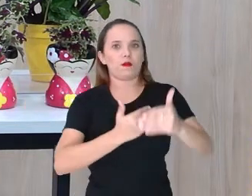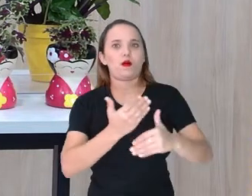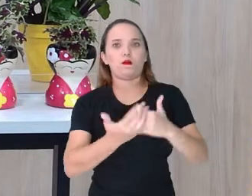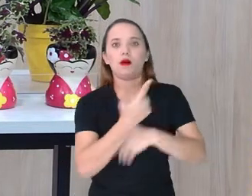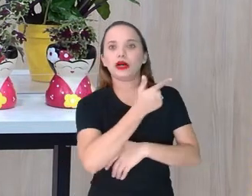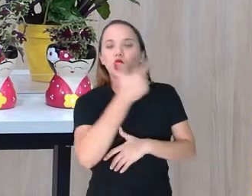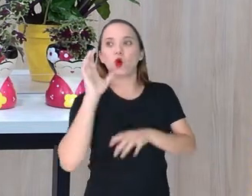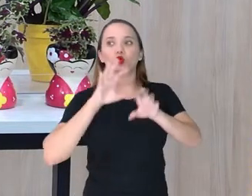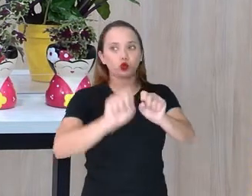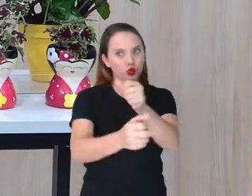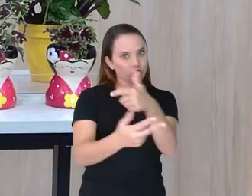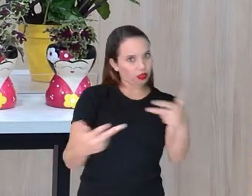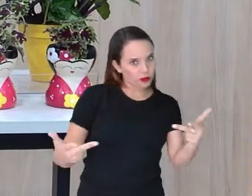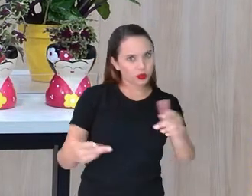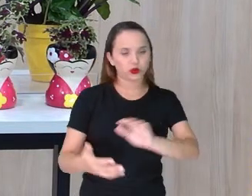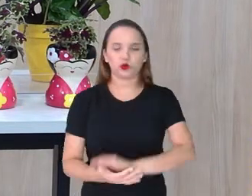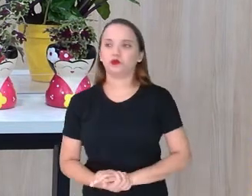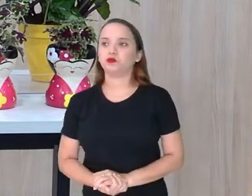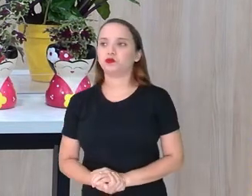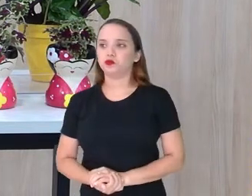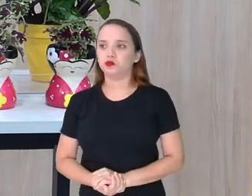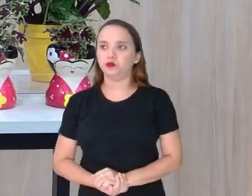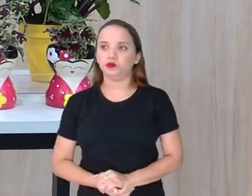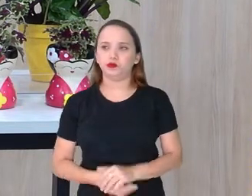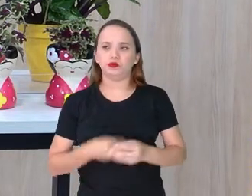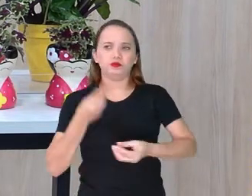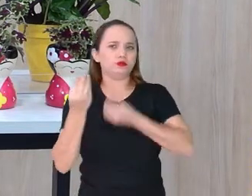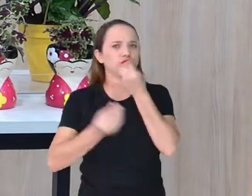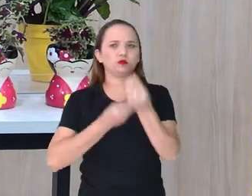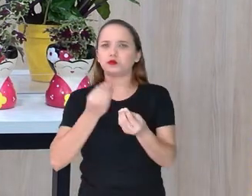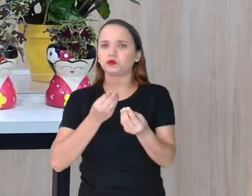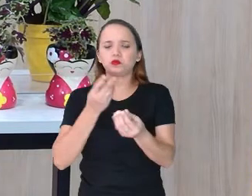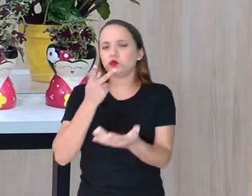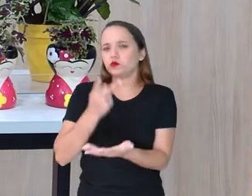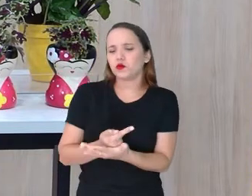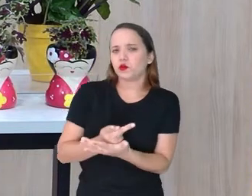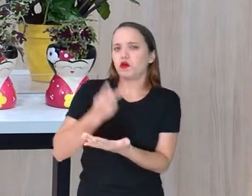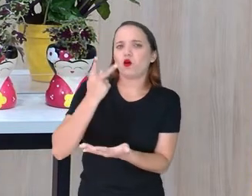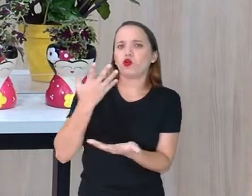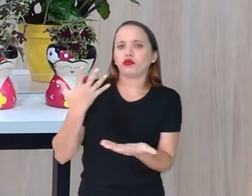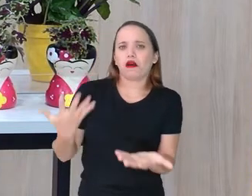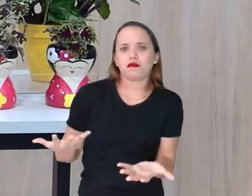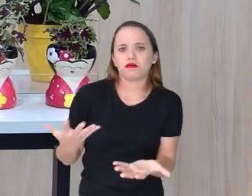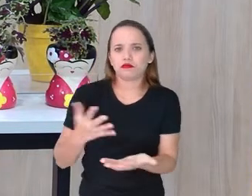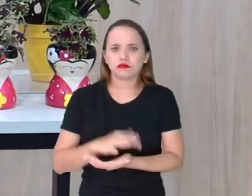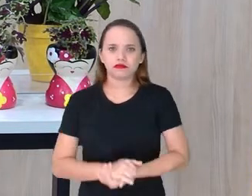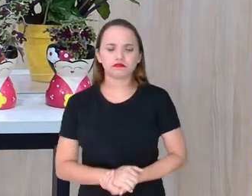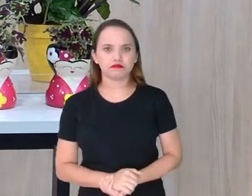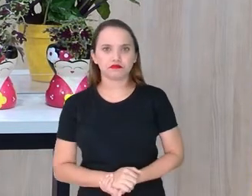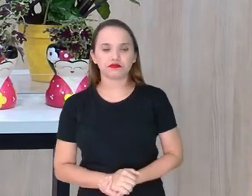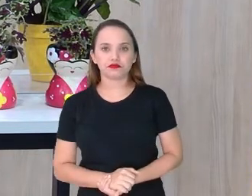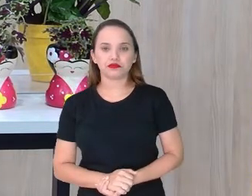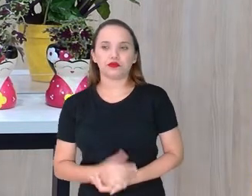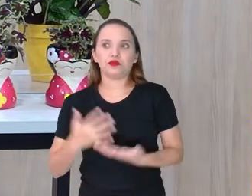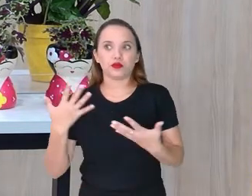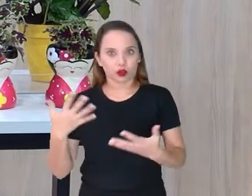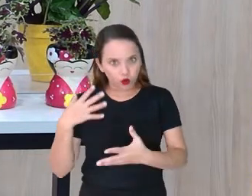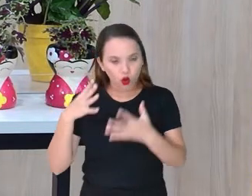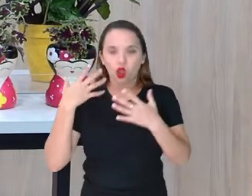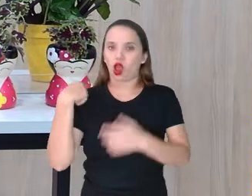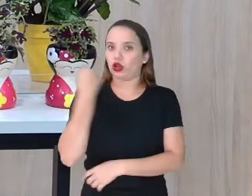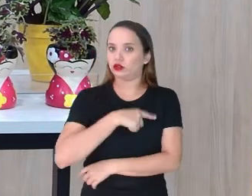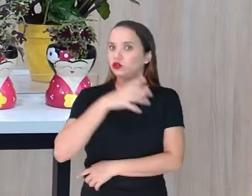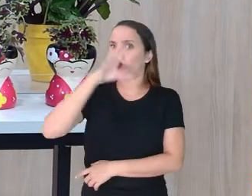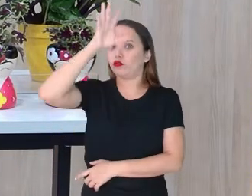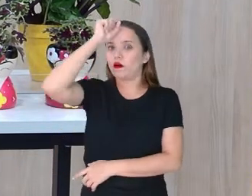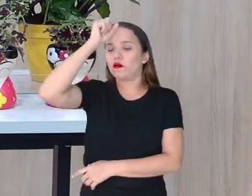tem esta função. Mas como será que ocorre a fotossíntese, né? Nós vamos ver que são